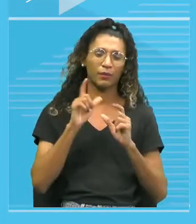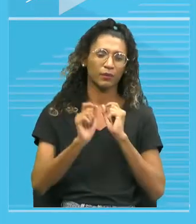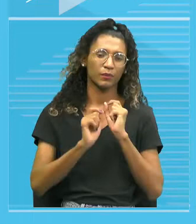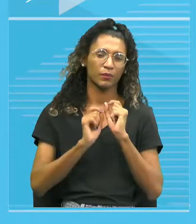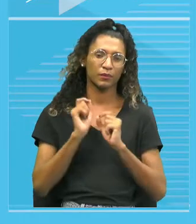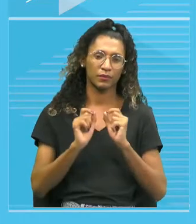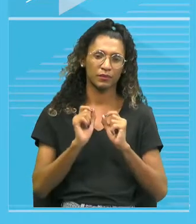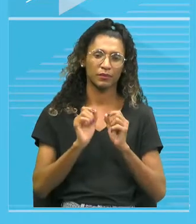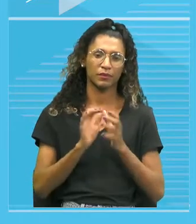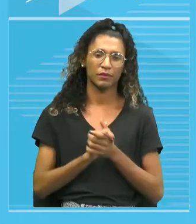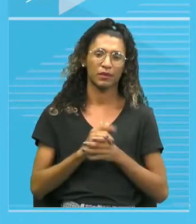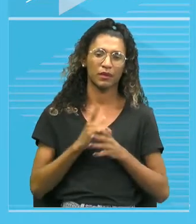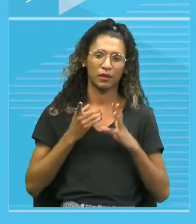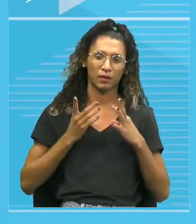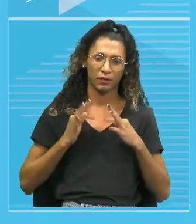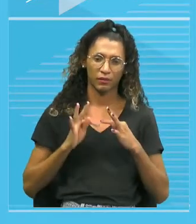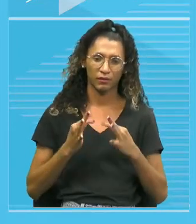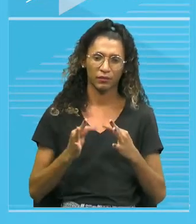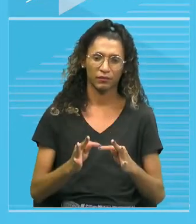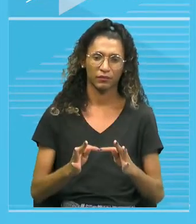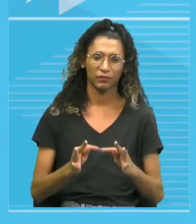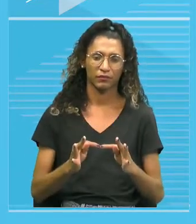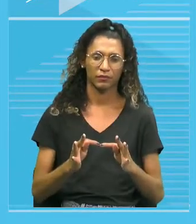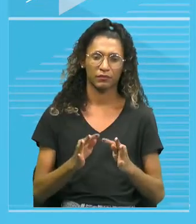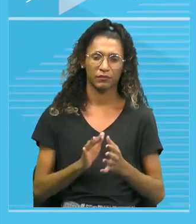disposição, tecnologia de ponta.